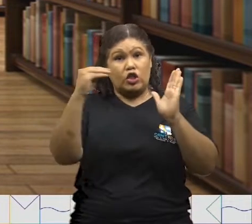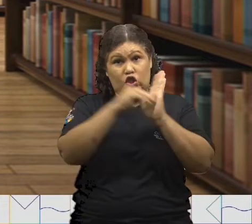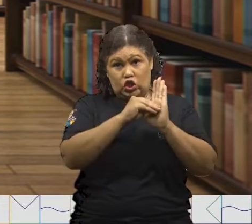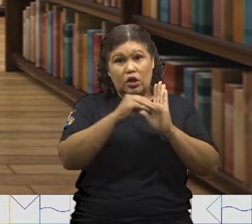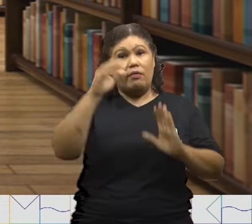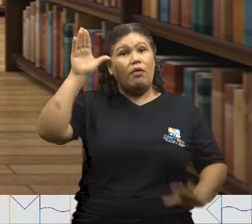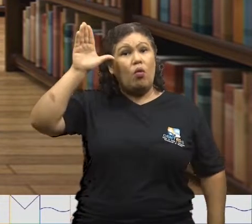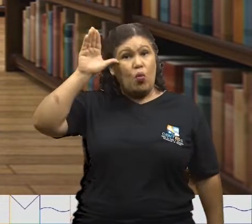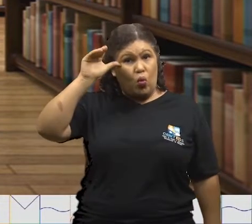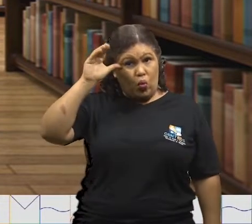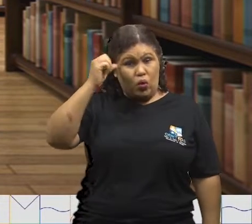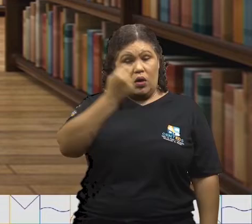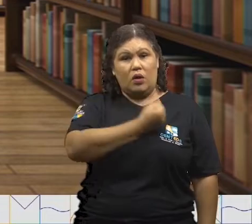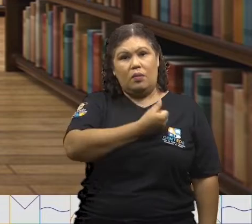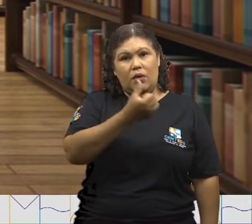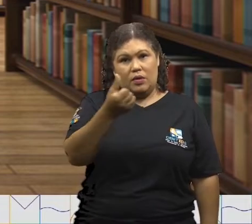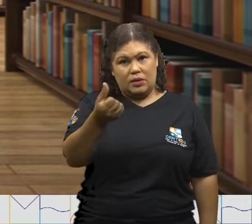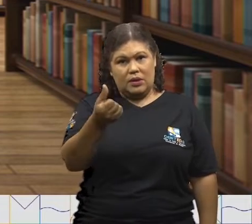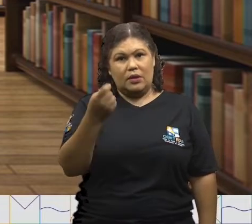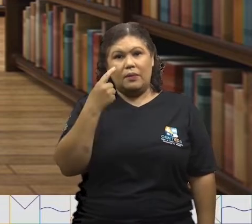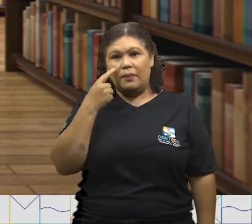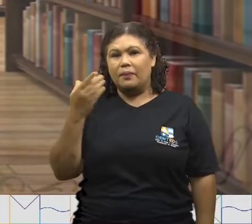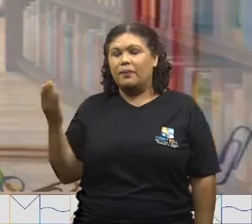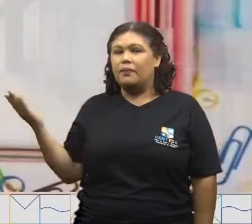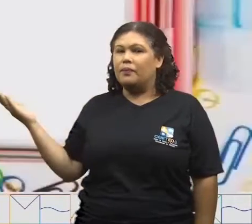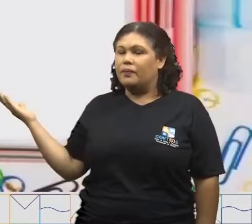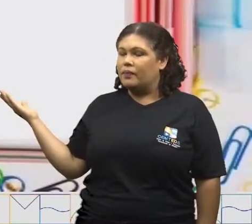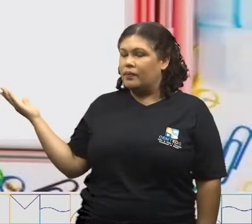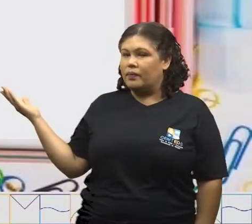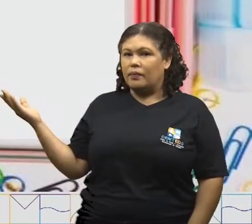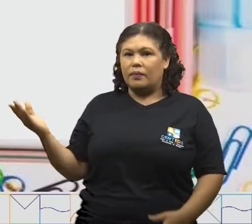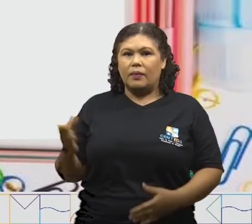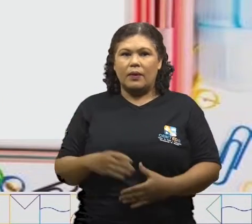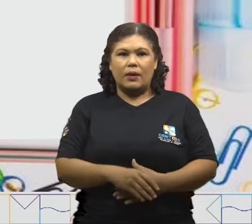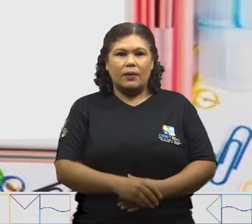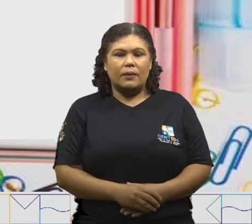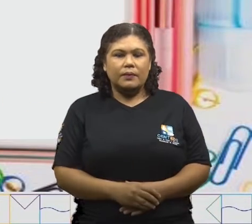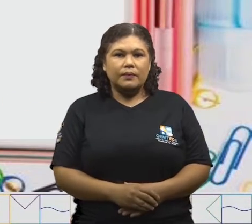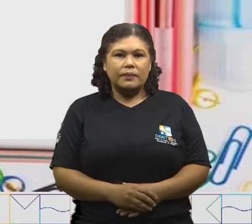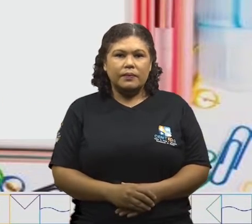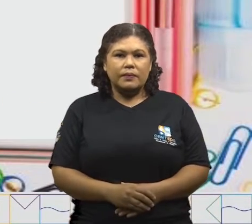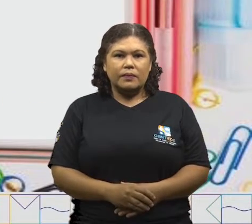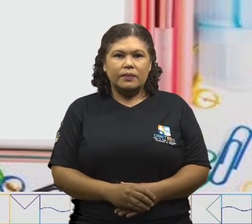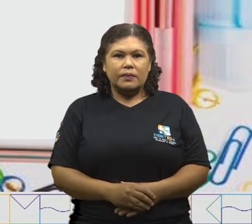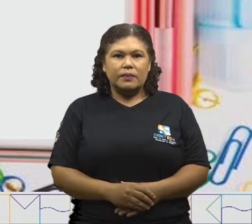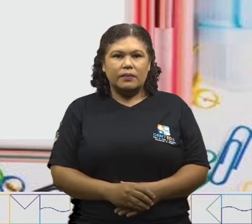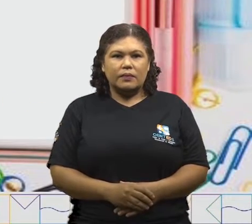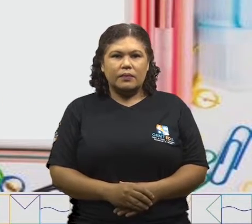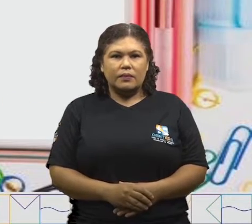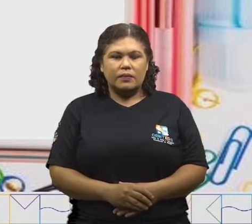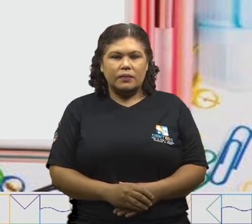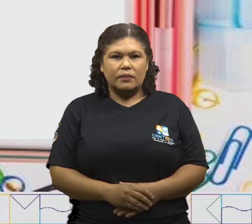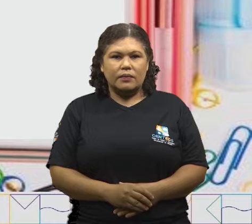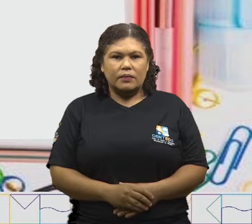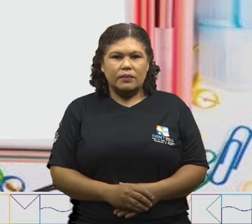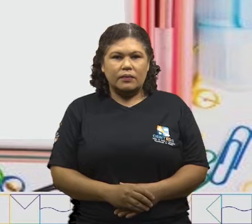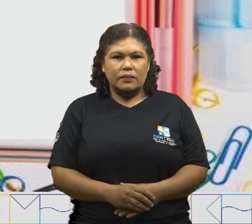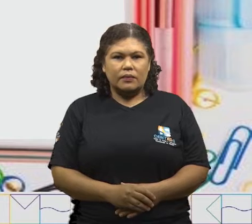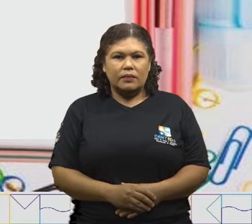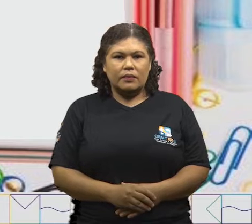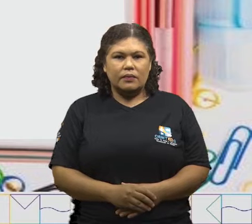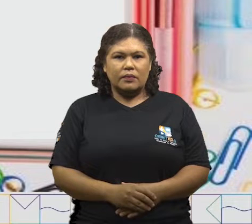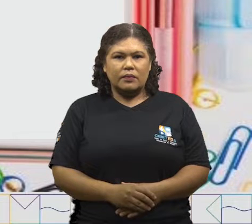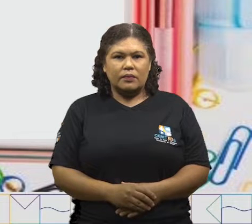escrever essa curiosidade no nosso mural. Curiosidade 6. Há uma formiga